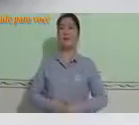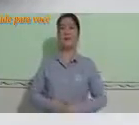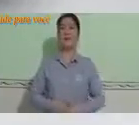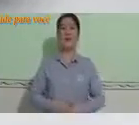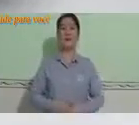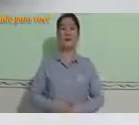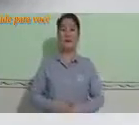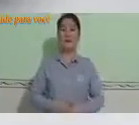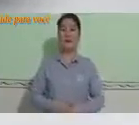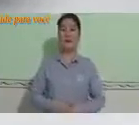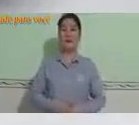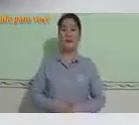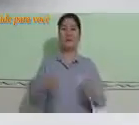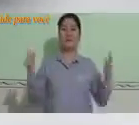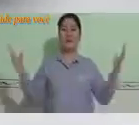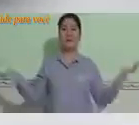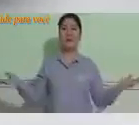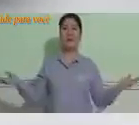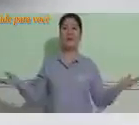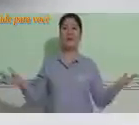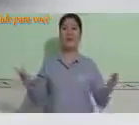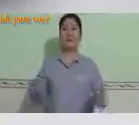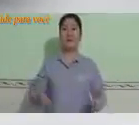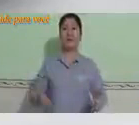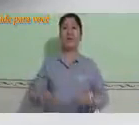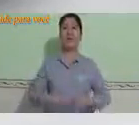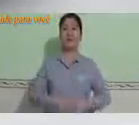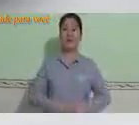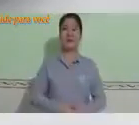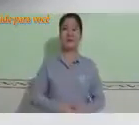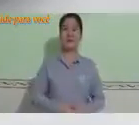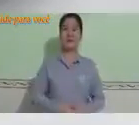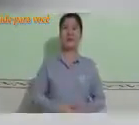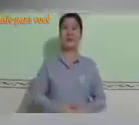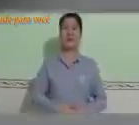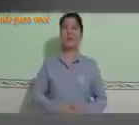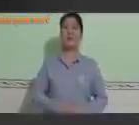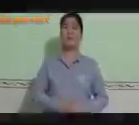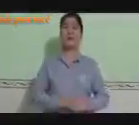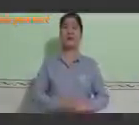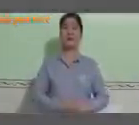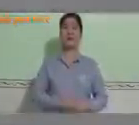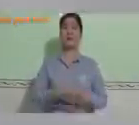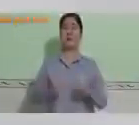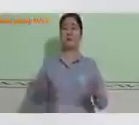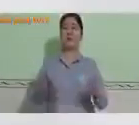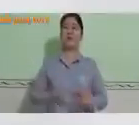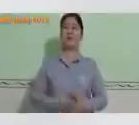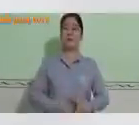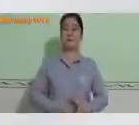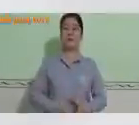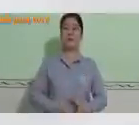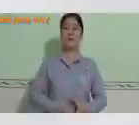leite, escolher um funil como tamanho certo para o peito, que se deve ajustar bem ao mamilo, deixando